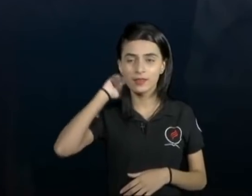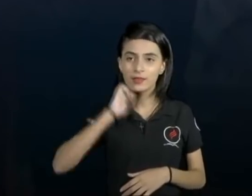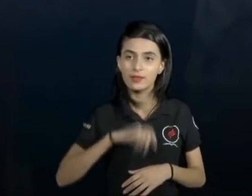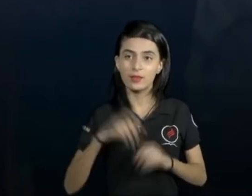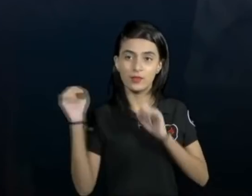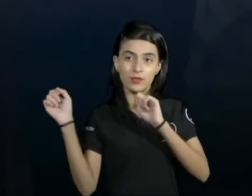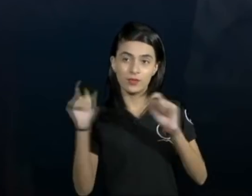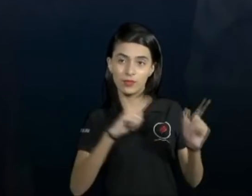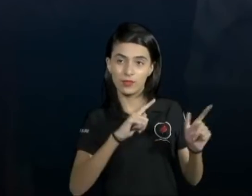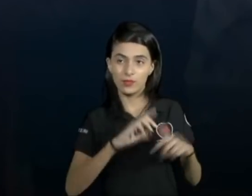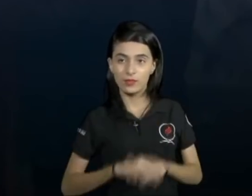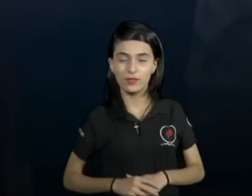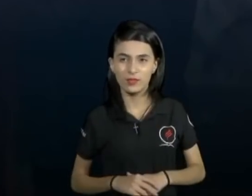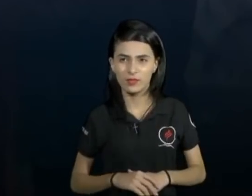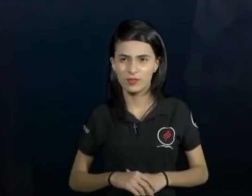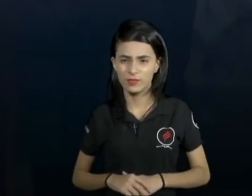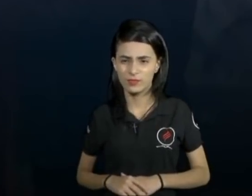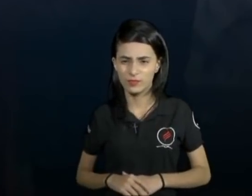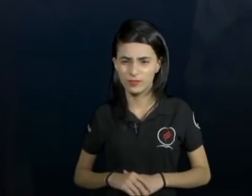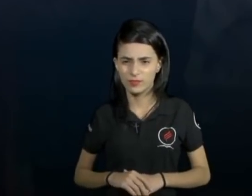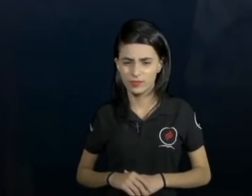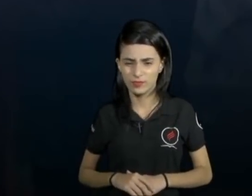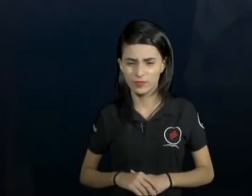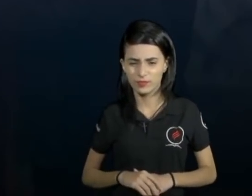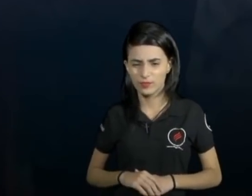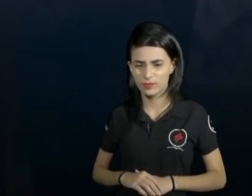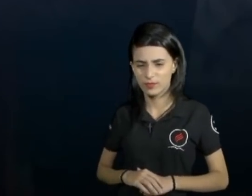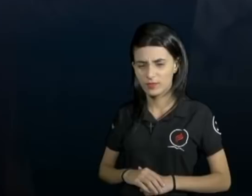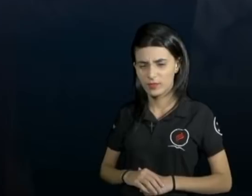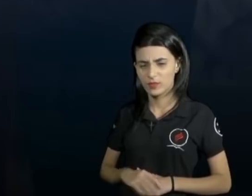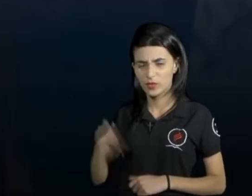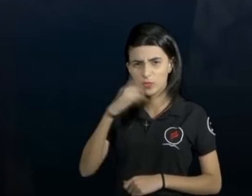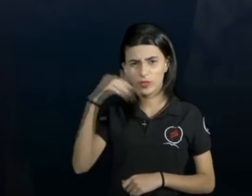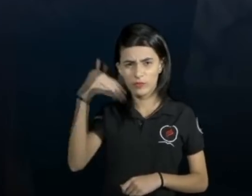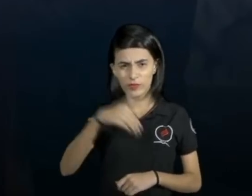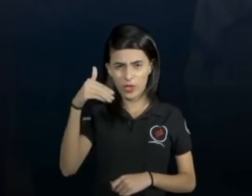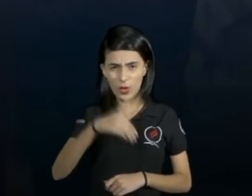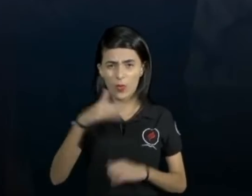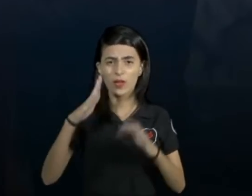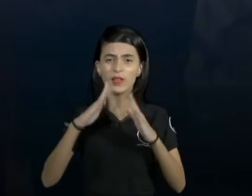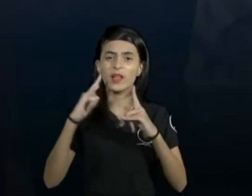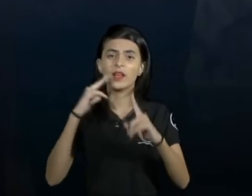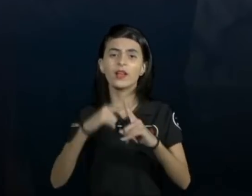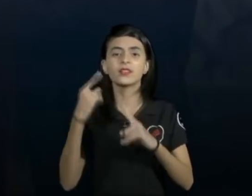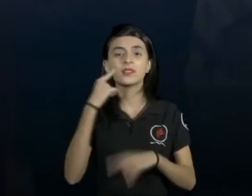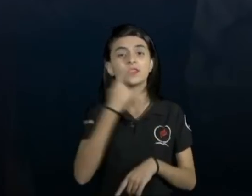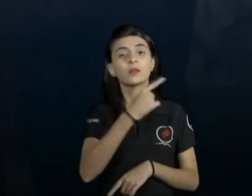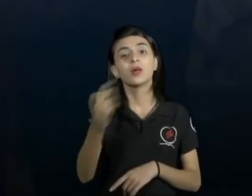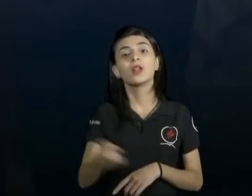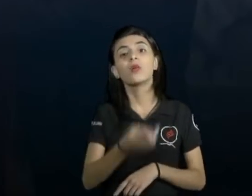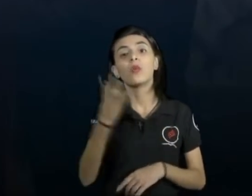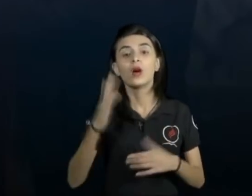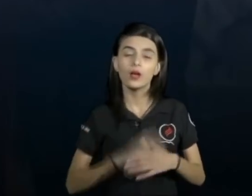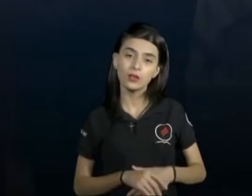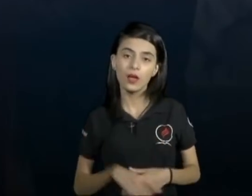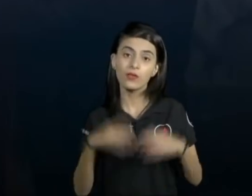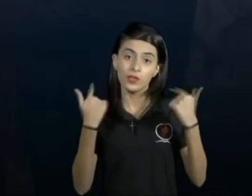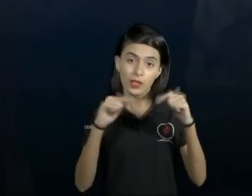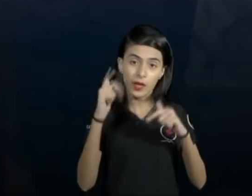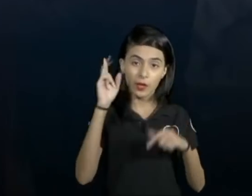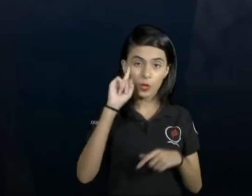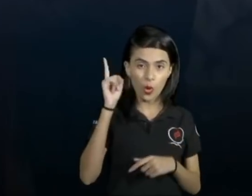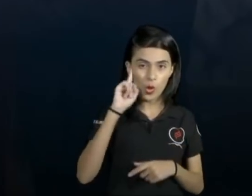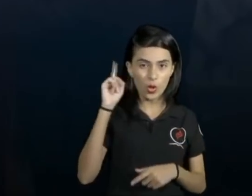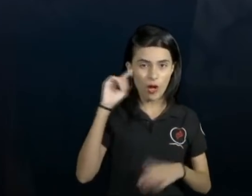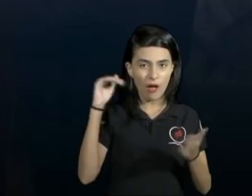analisar e quantas vezes você vem a casa de Deus por semana quer dizer que você trabalha